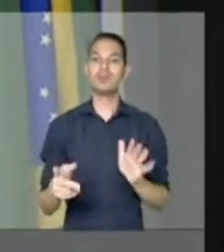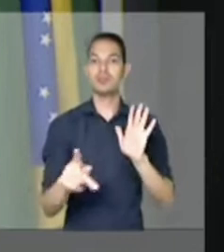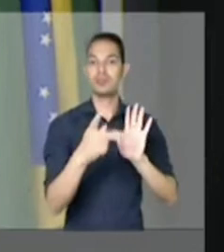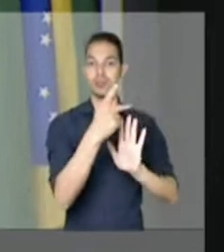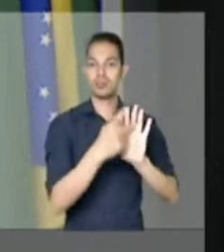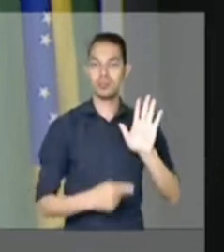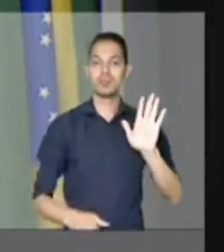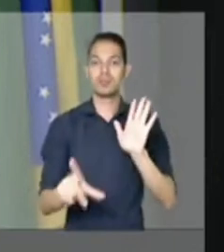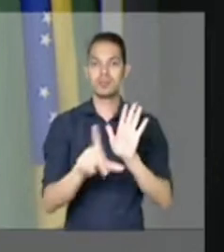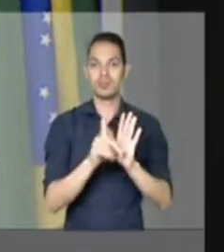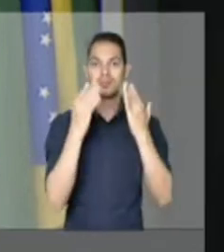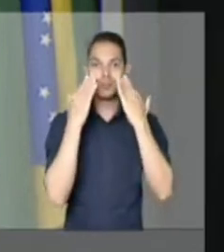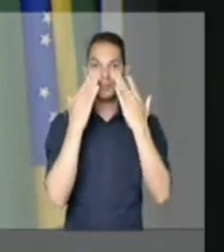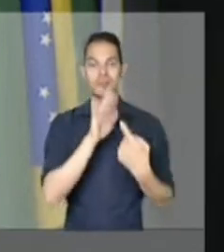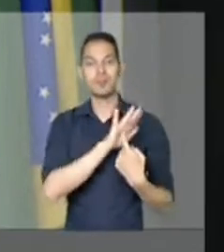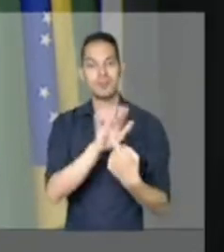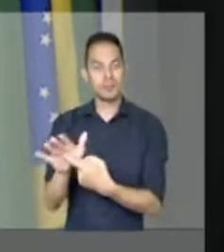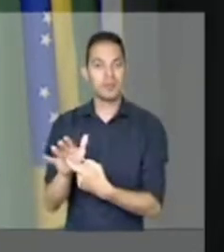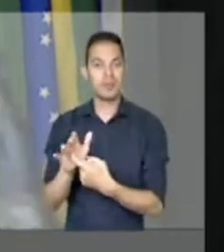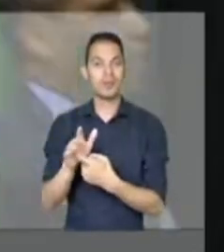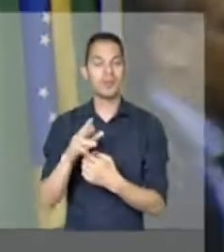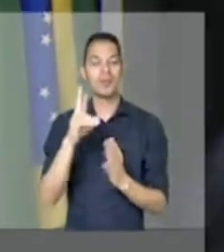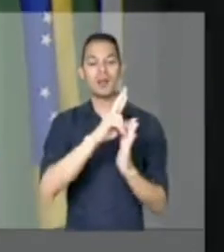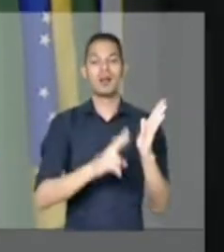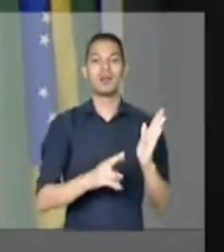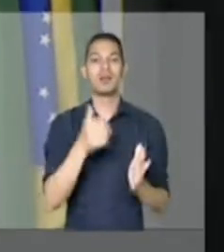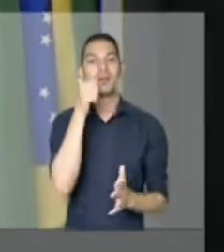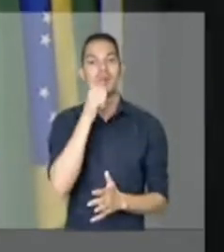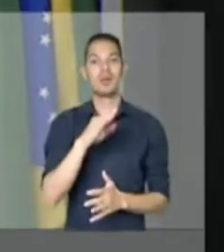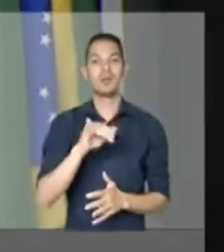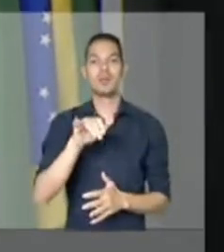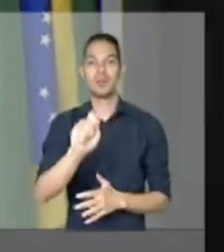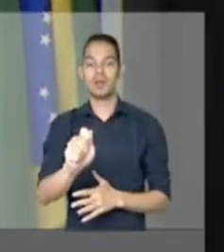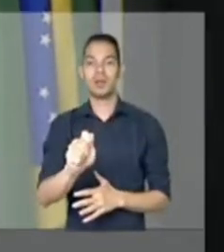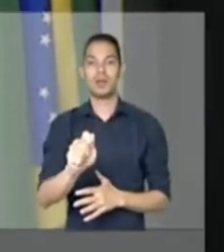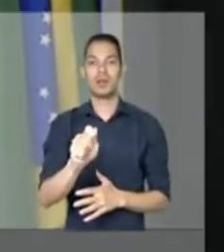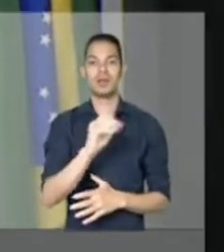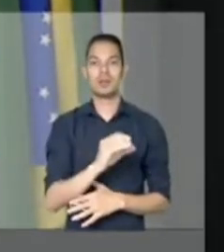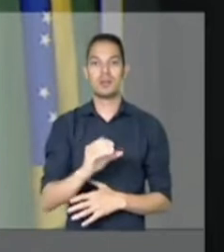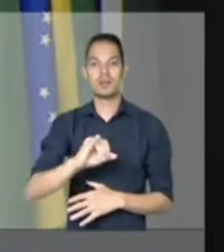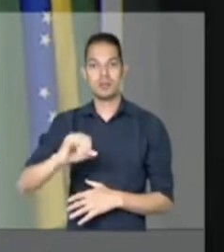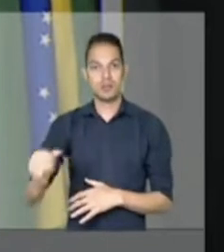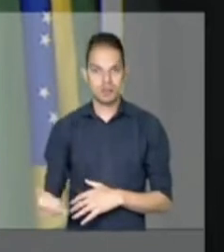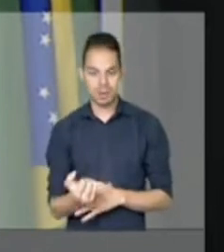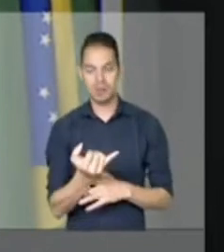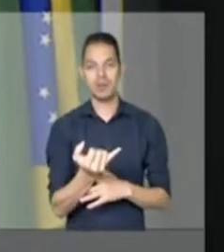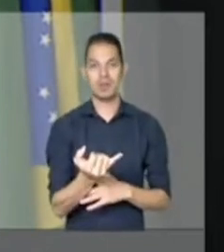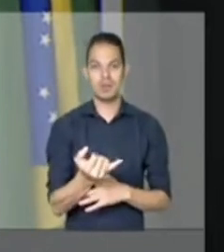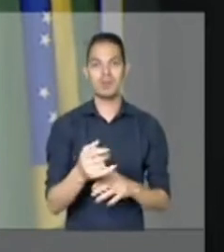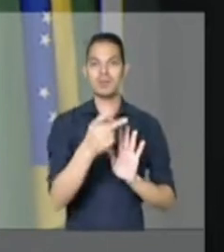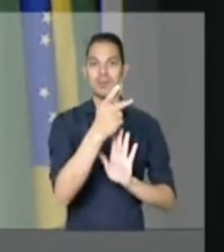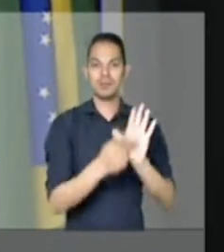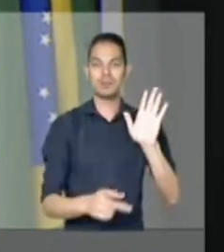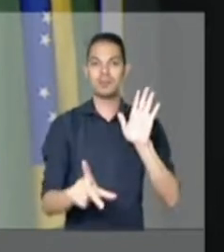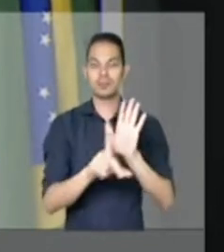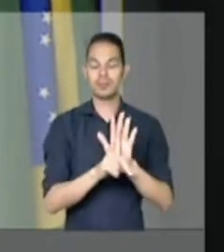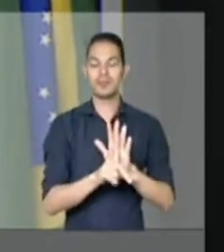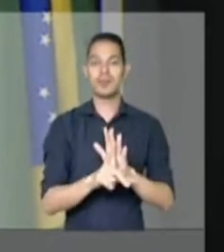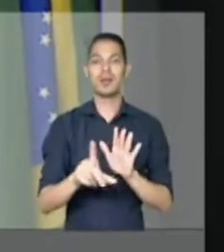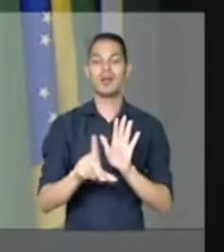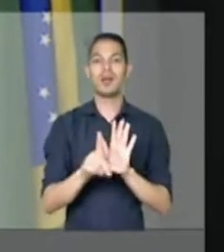está com a relatora Bia Kicis na CCJ e, seguindo a mesma linha do meu projeto de lei que trouxe uma alteração na Lei Maria da